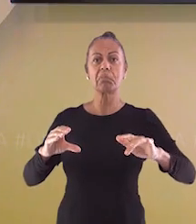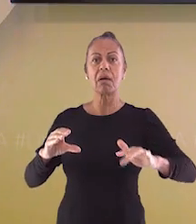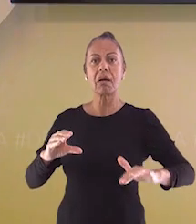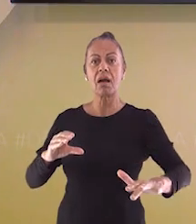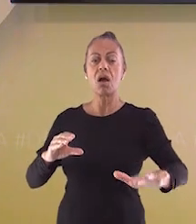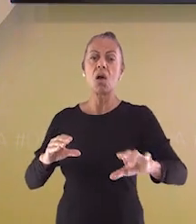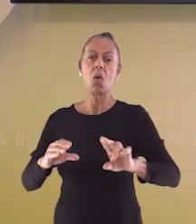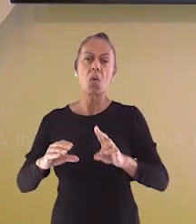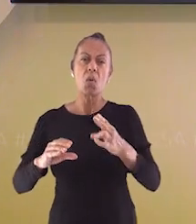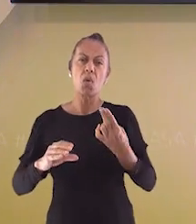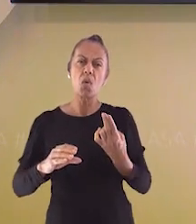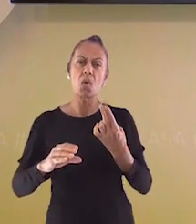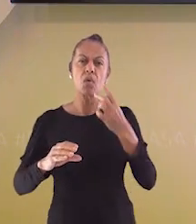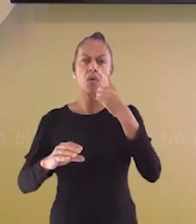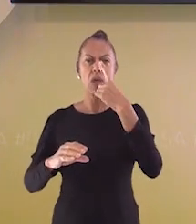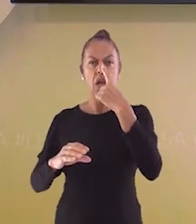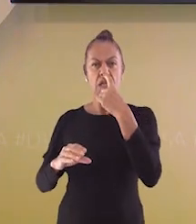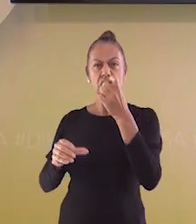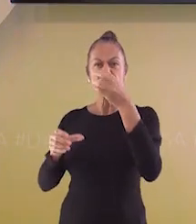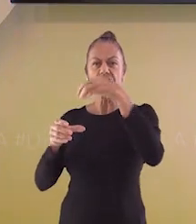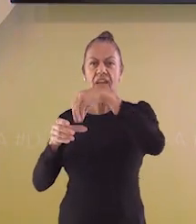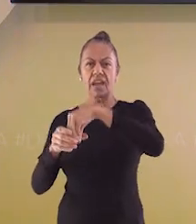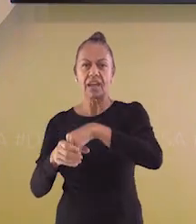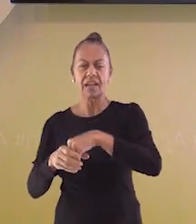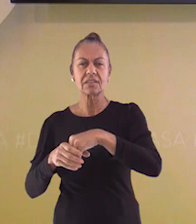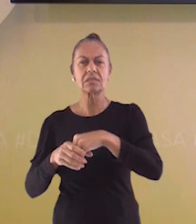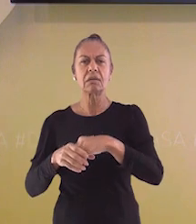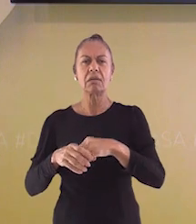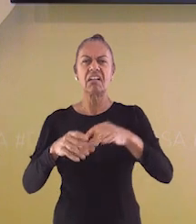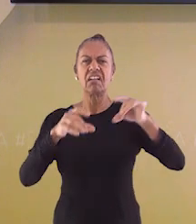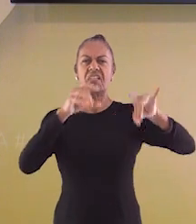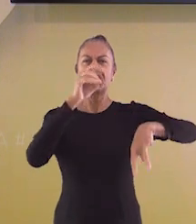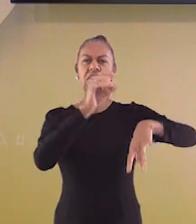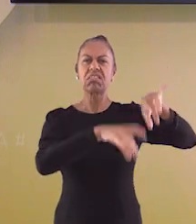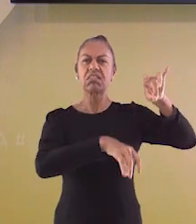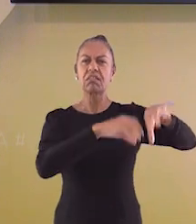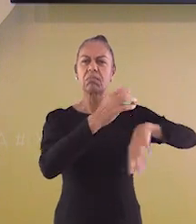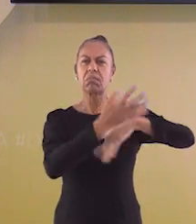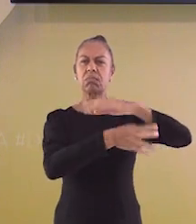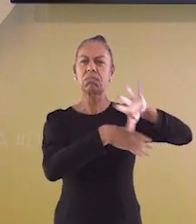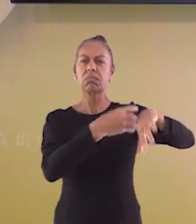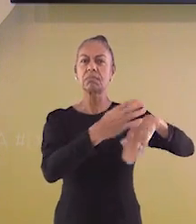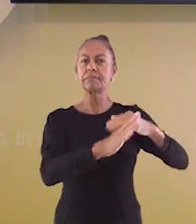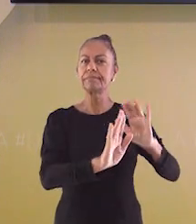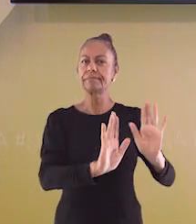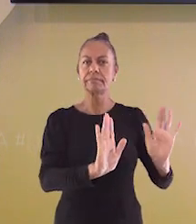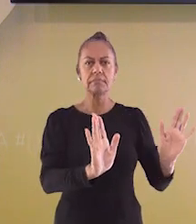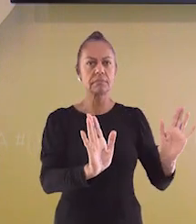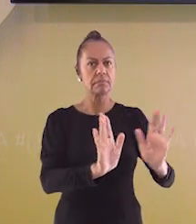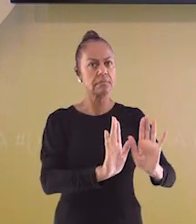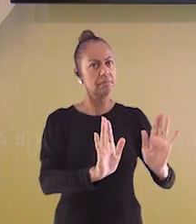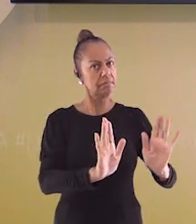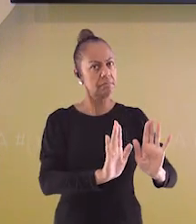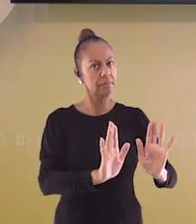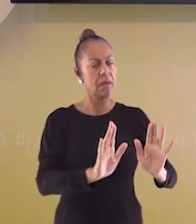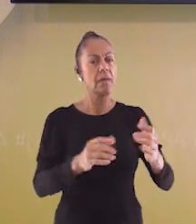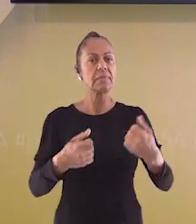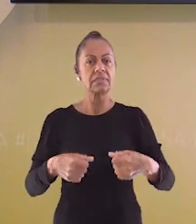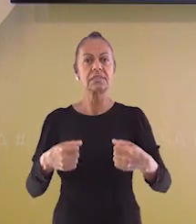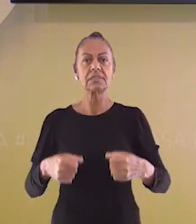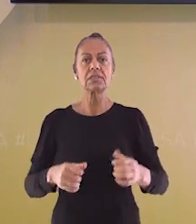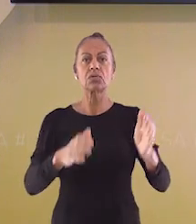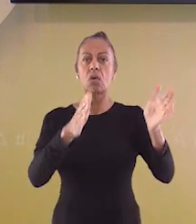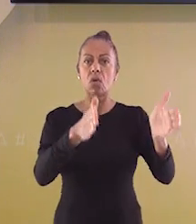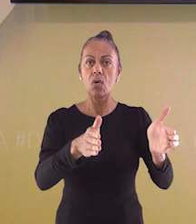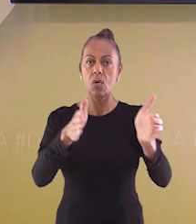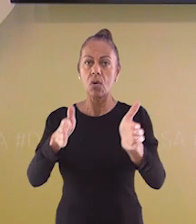Nosso papel é embalar e dispor esse lixo em um local onde o serviço de coleta, né, possa fazer o trabalho deles de maneira